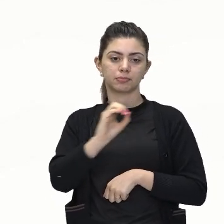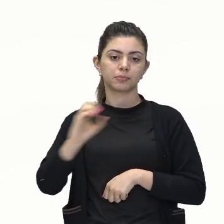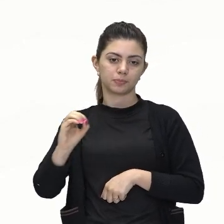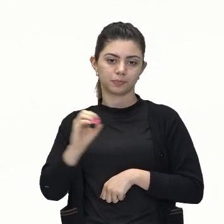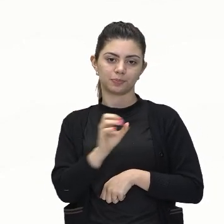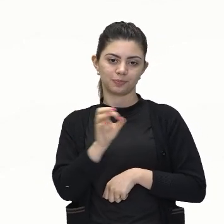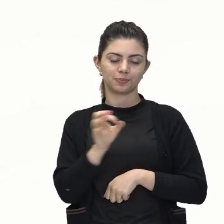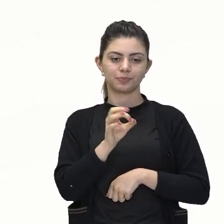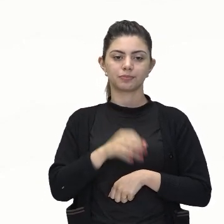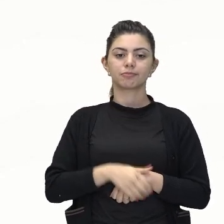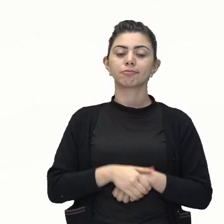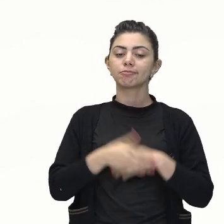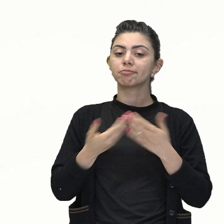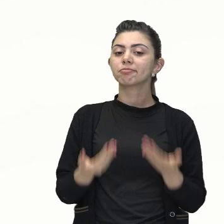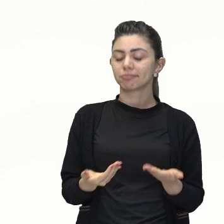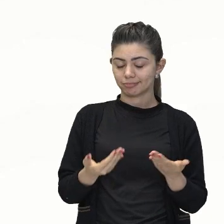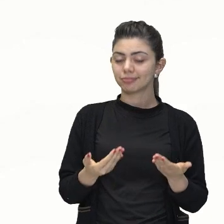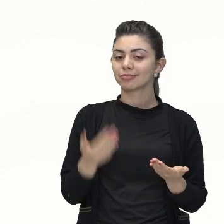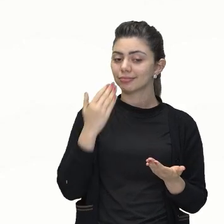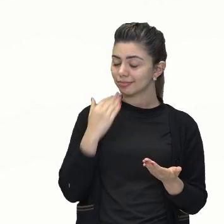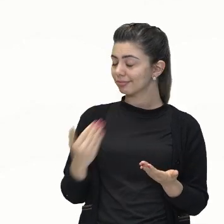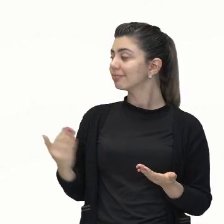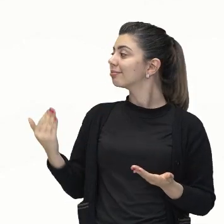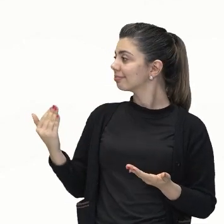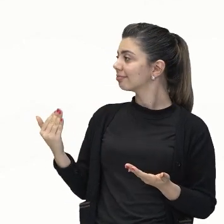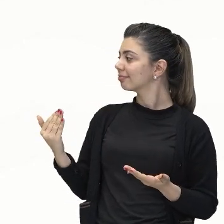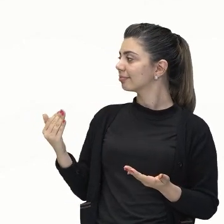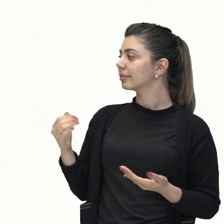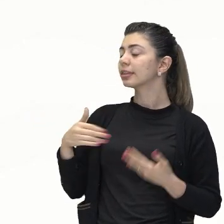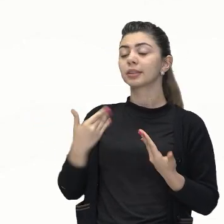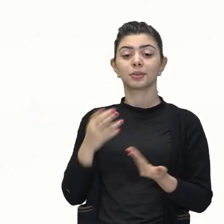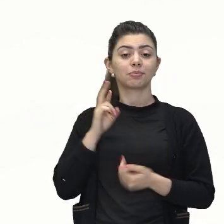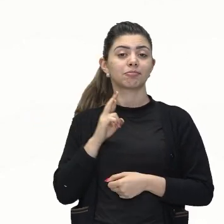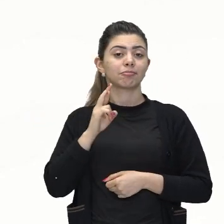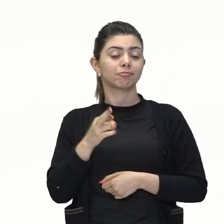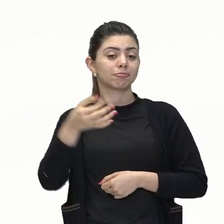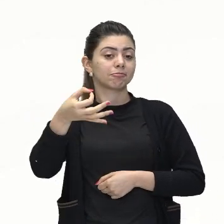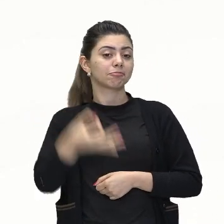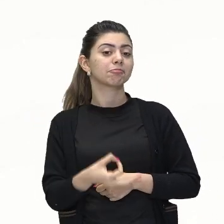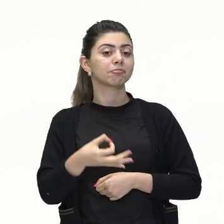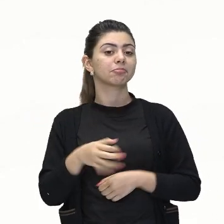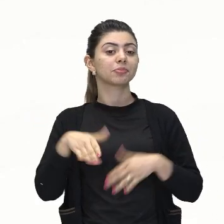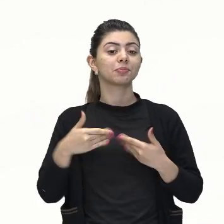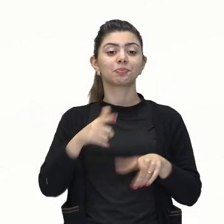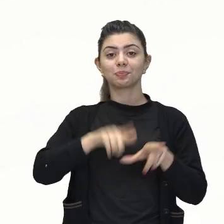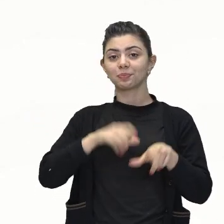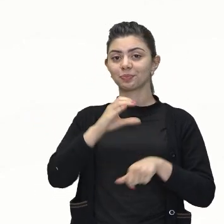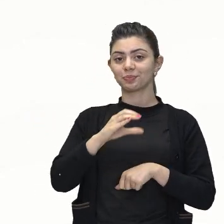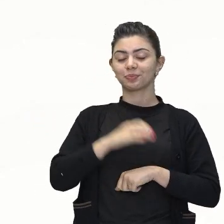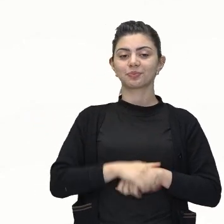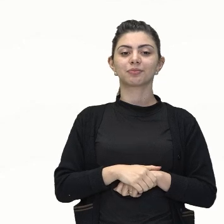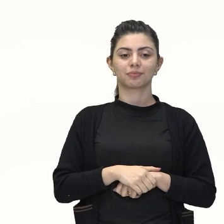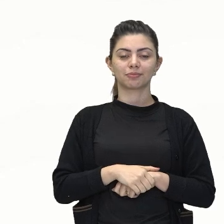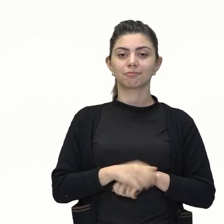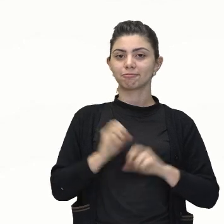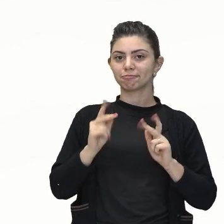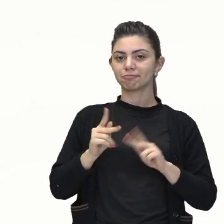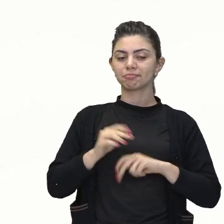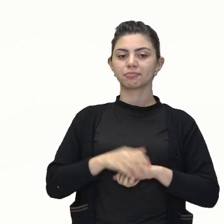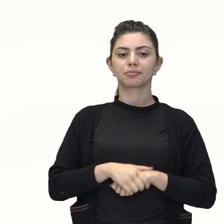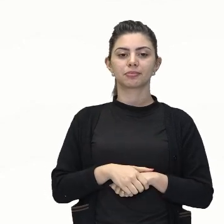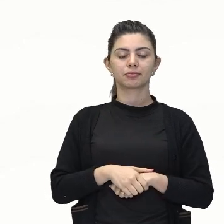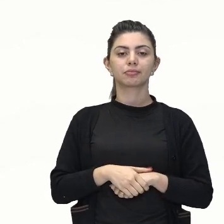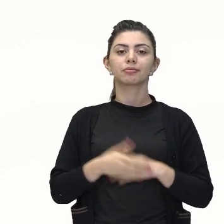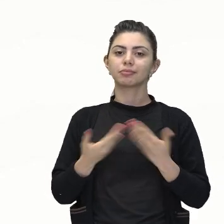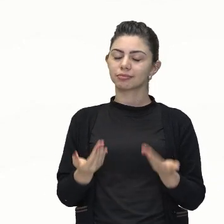37.800. Ou seja, a nossa resposta correta aqui é a letra C, tá bom?